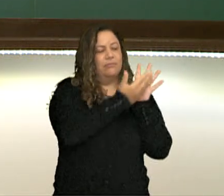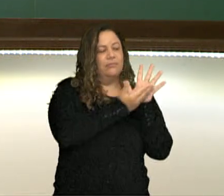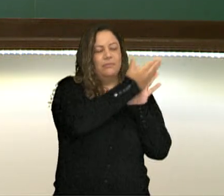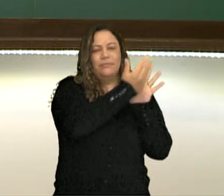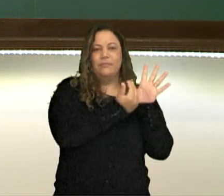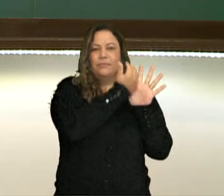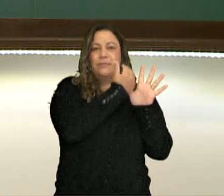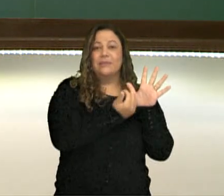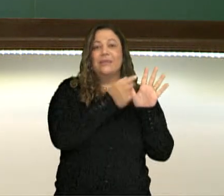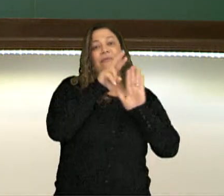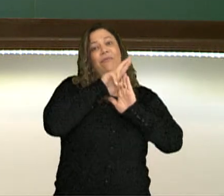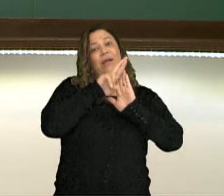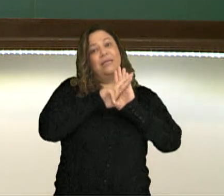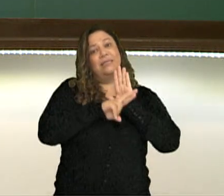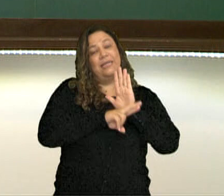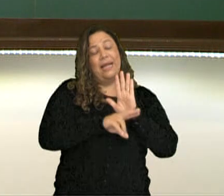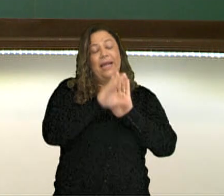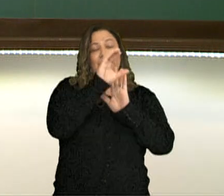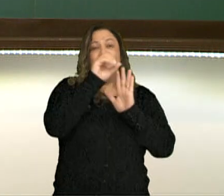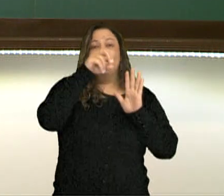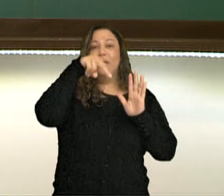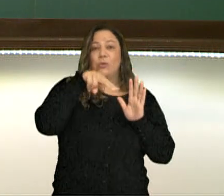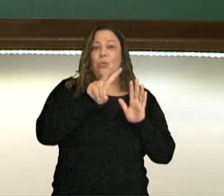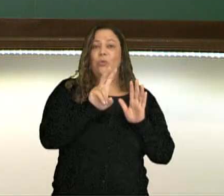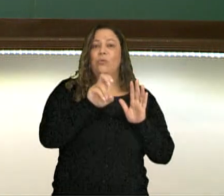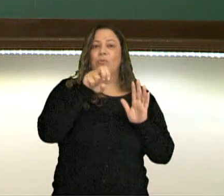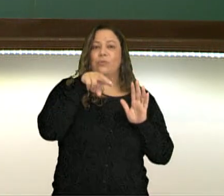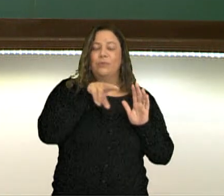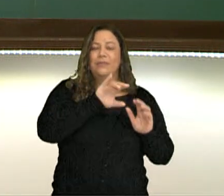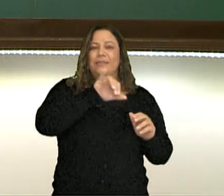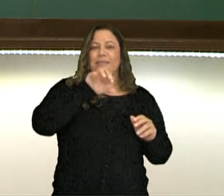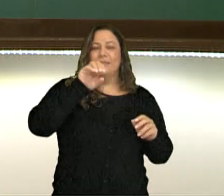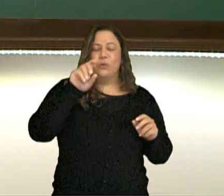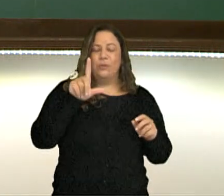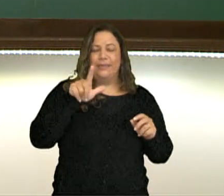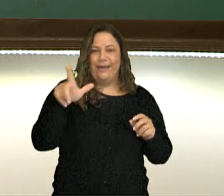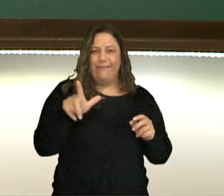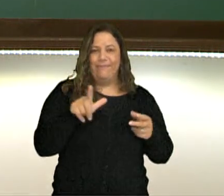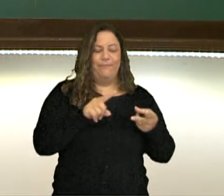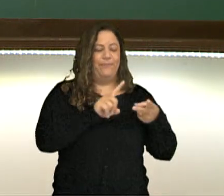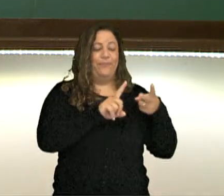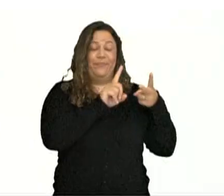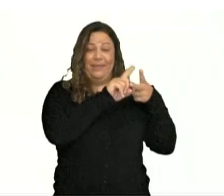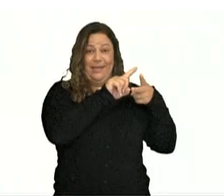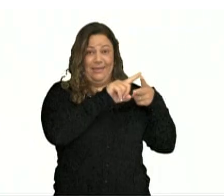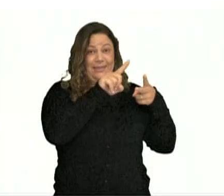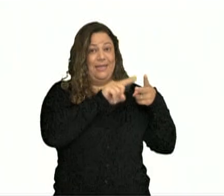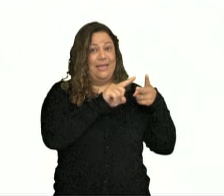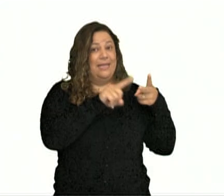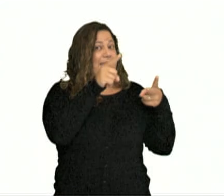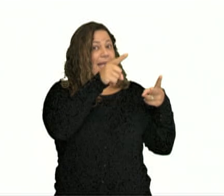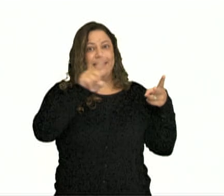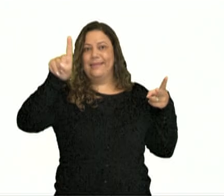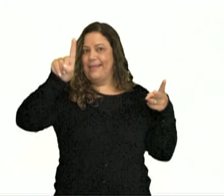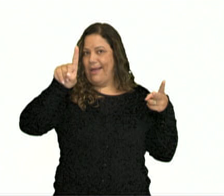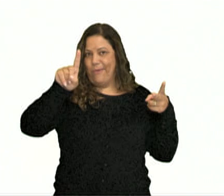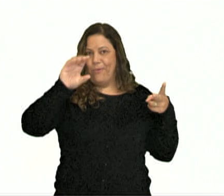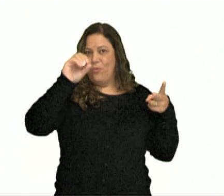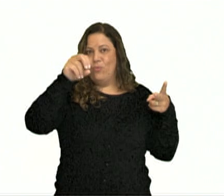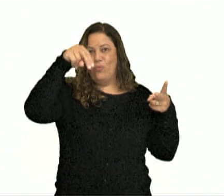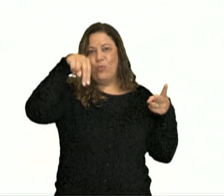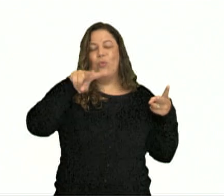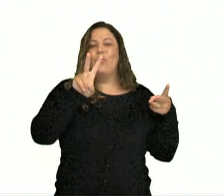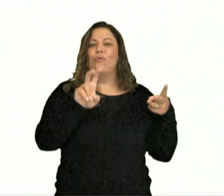na partitura convencional. Na partitura não convencional, não vai ter essa questão das